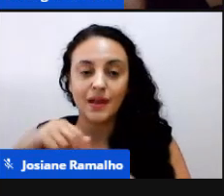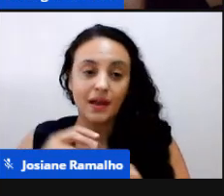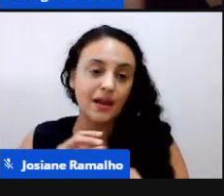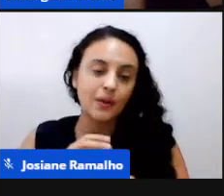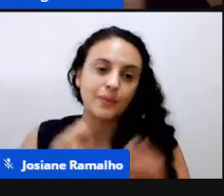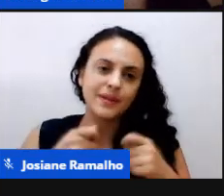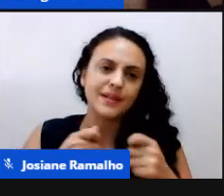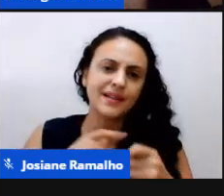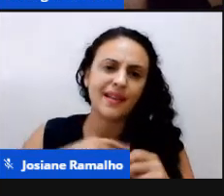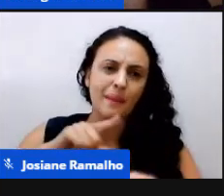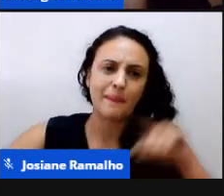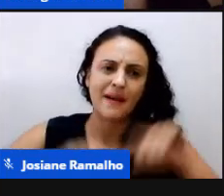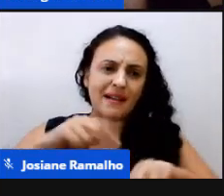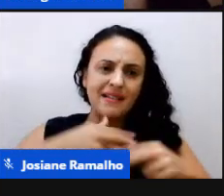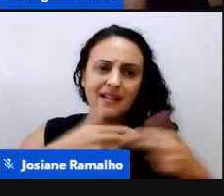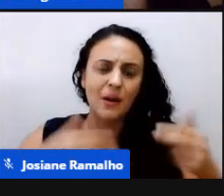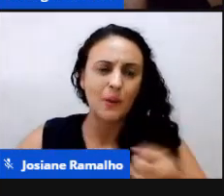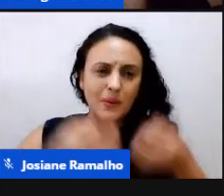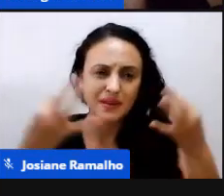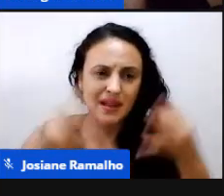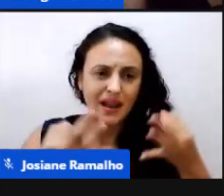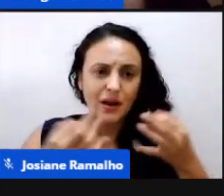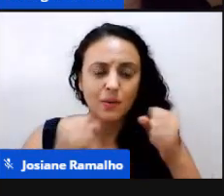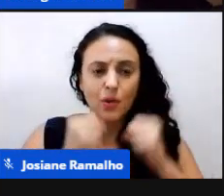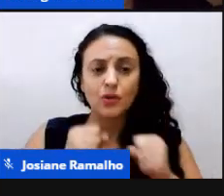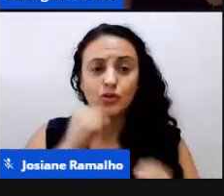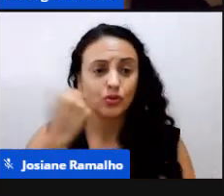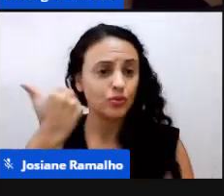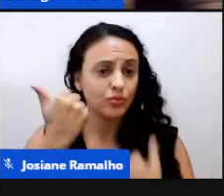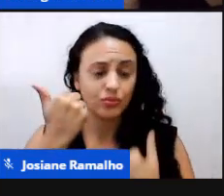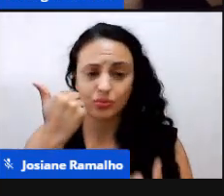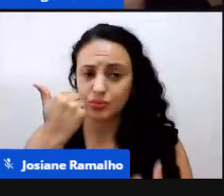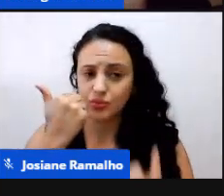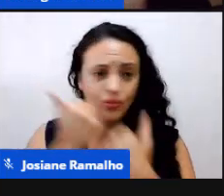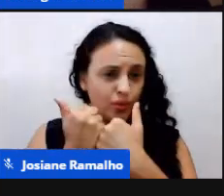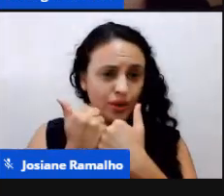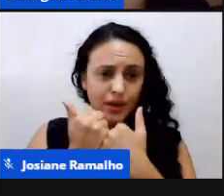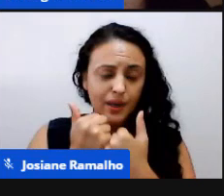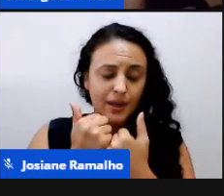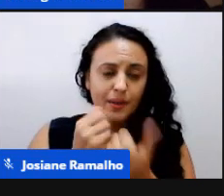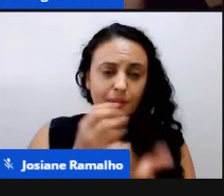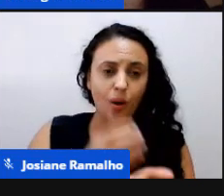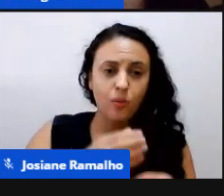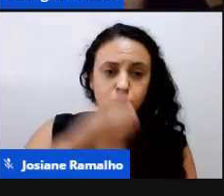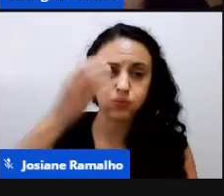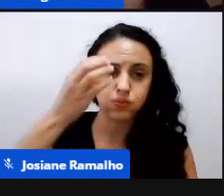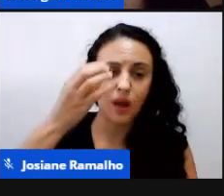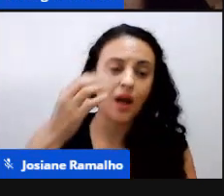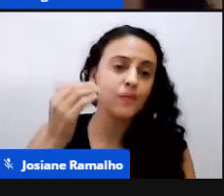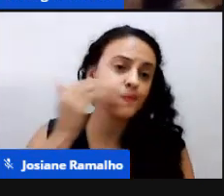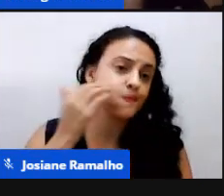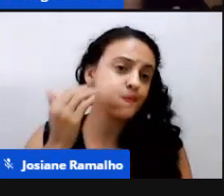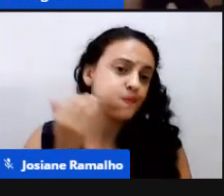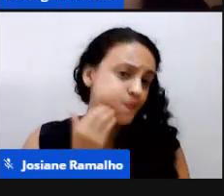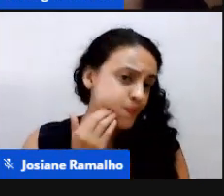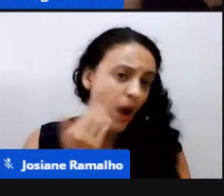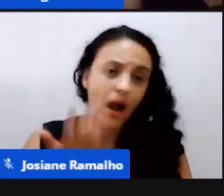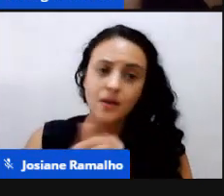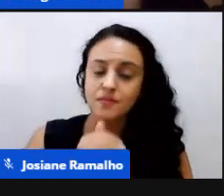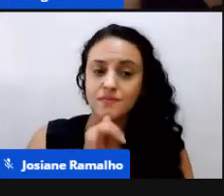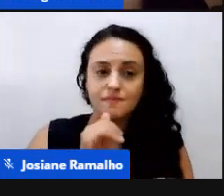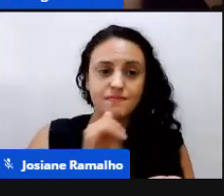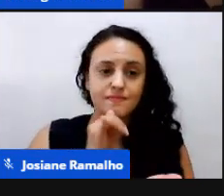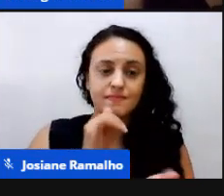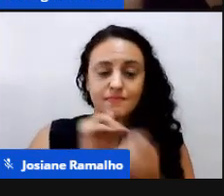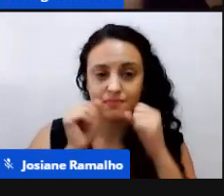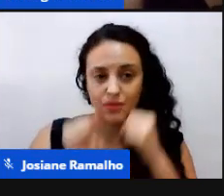Aquele chapeuzinho chinês que ele colocou ali, também pode ser uma garrafa PET, pode ser um outro material. Não